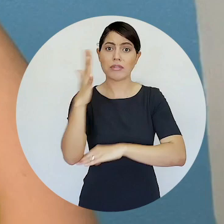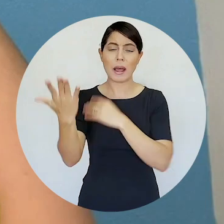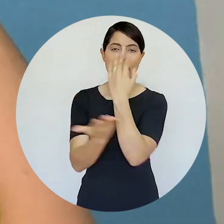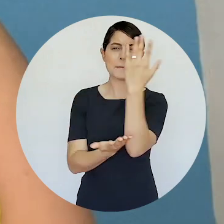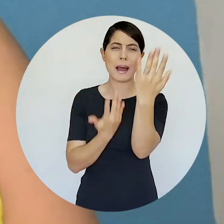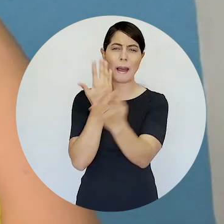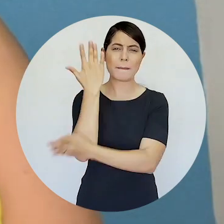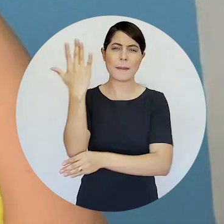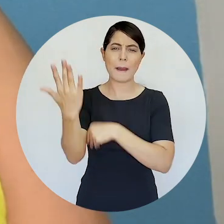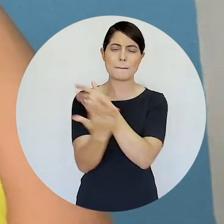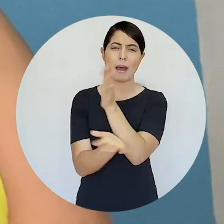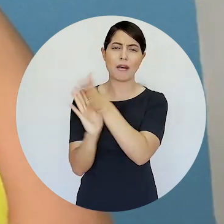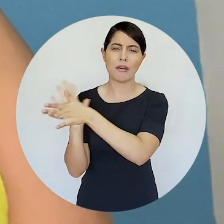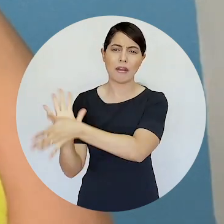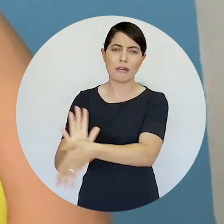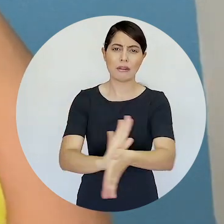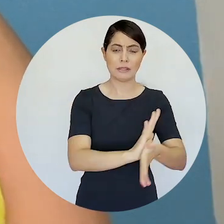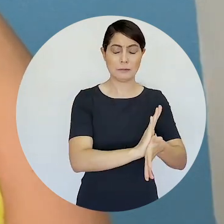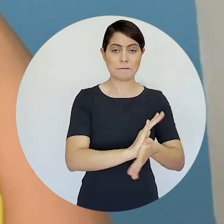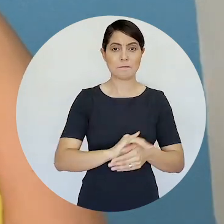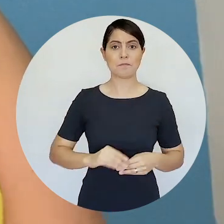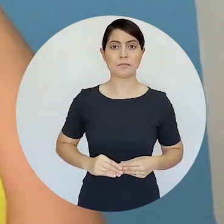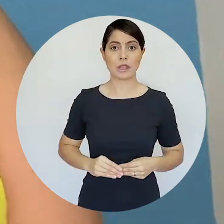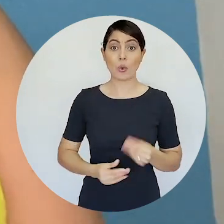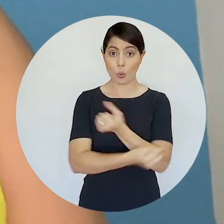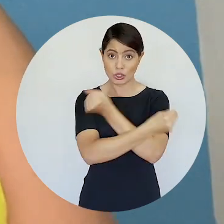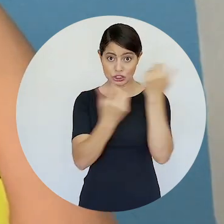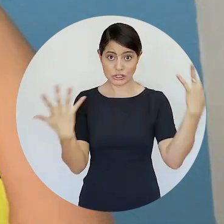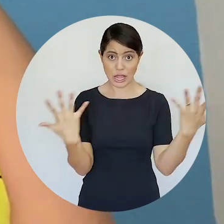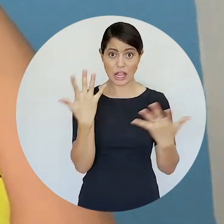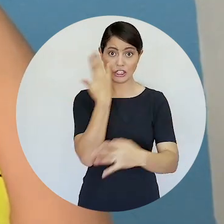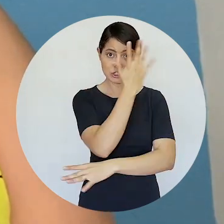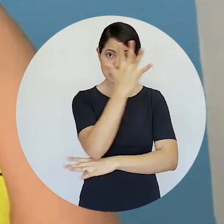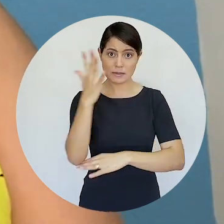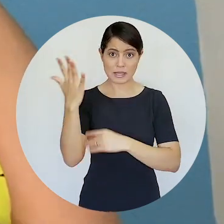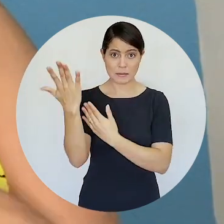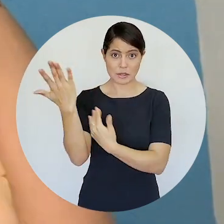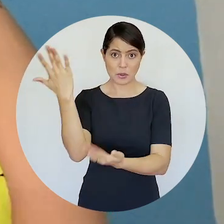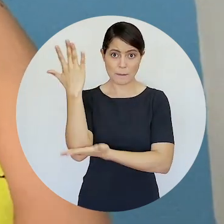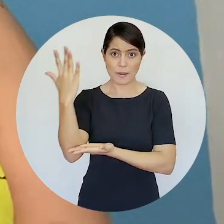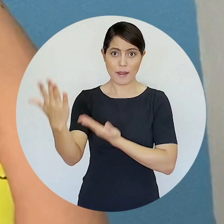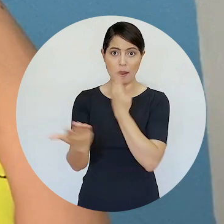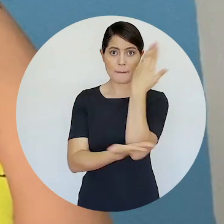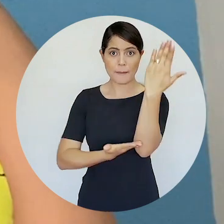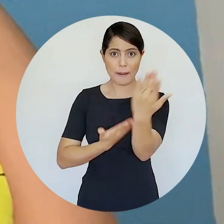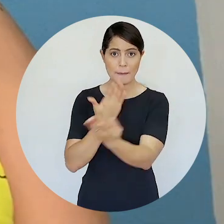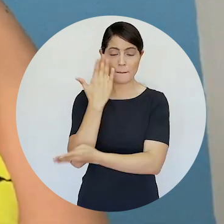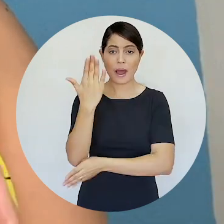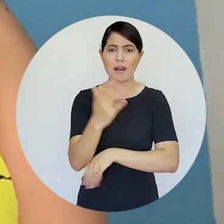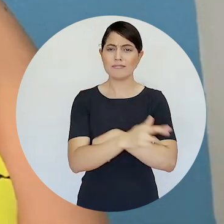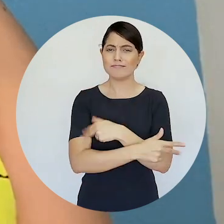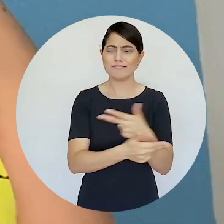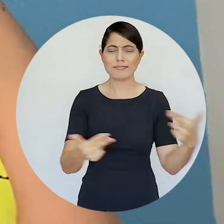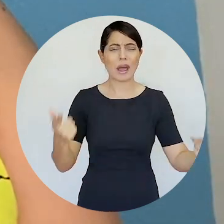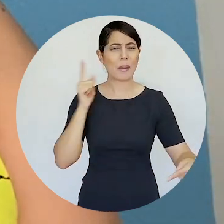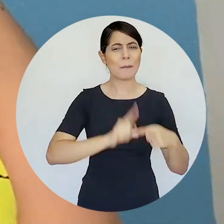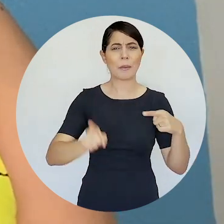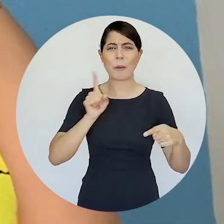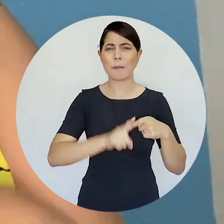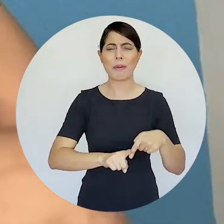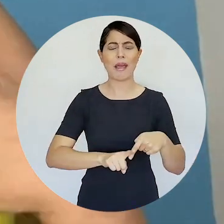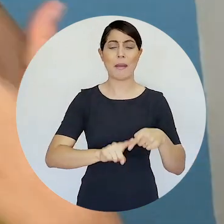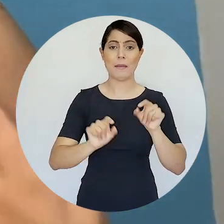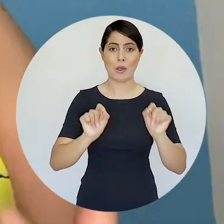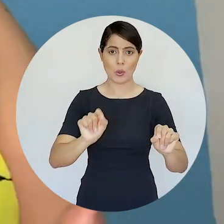Amazônia Legal, que é o aumento do desmatamento. O aumento do desmatamento, ele traz prejuízos a todos os recursos